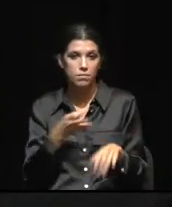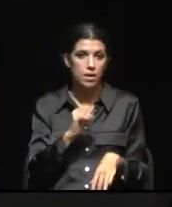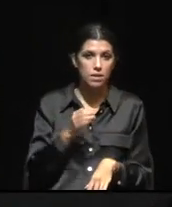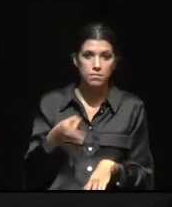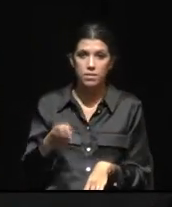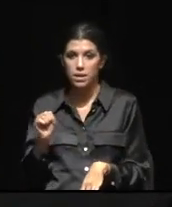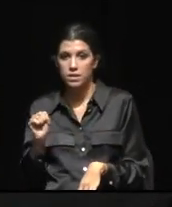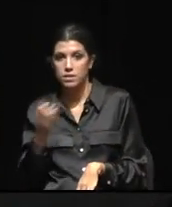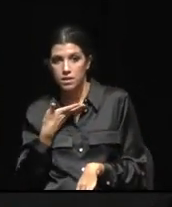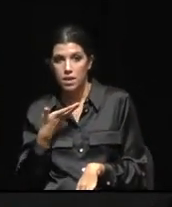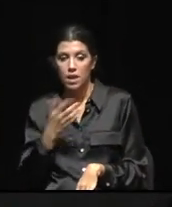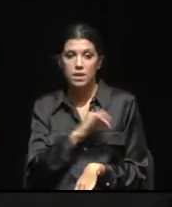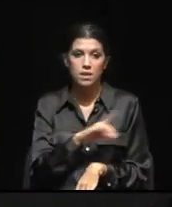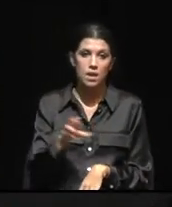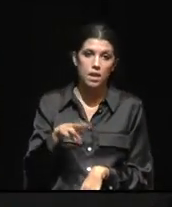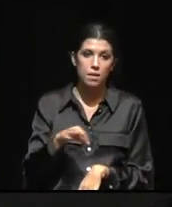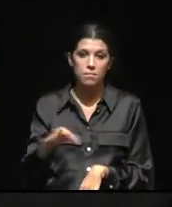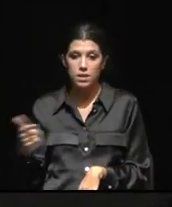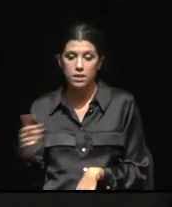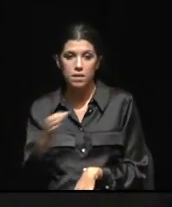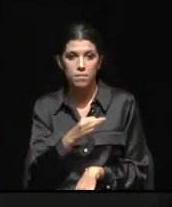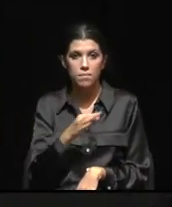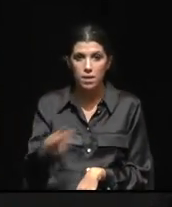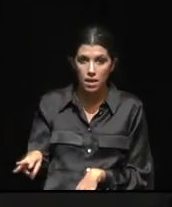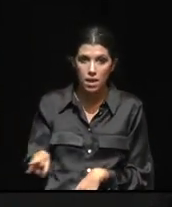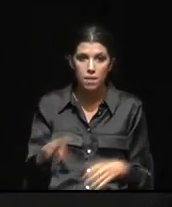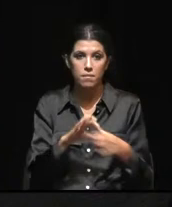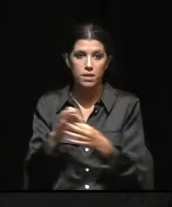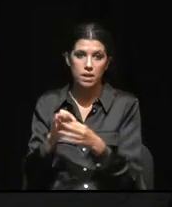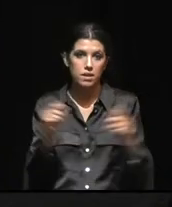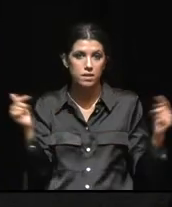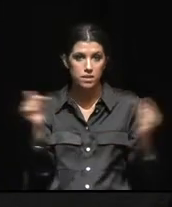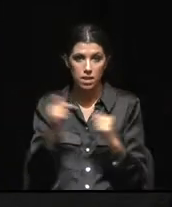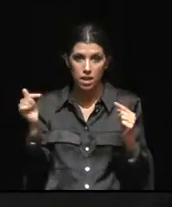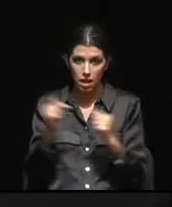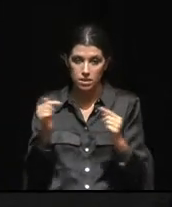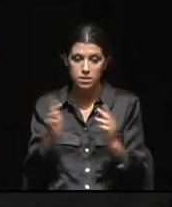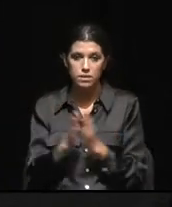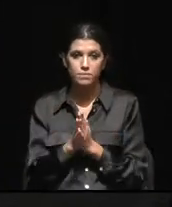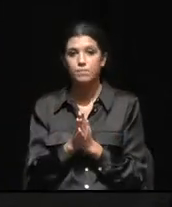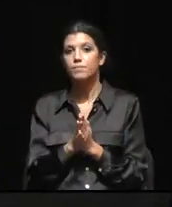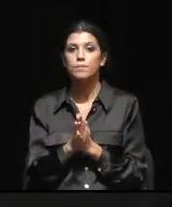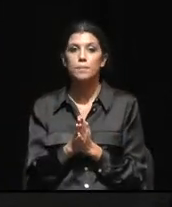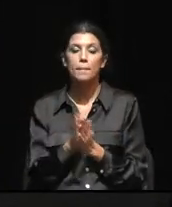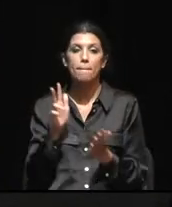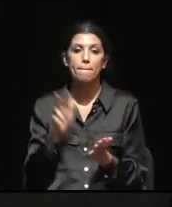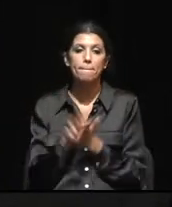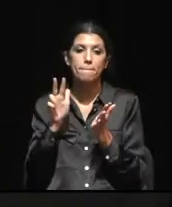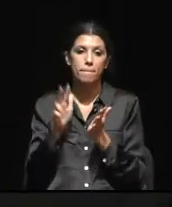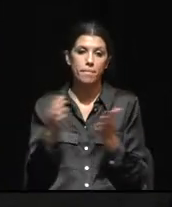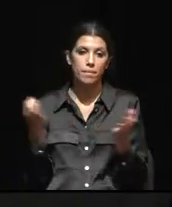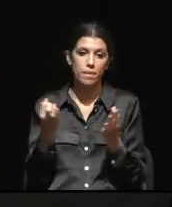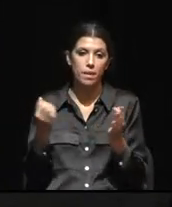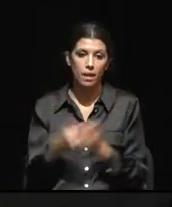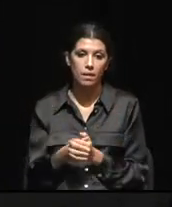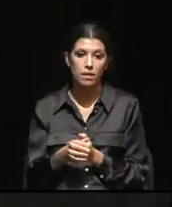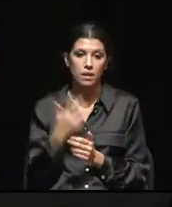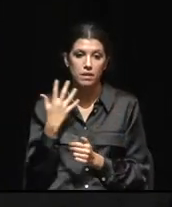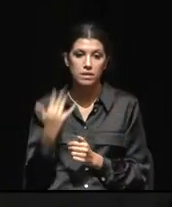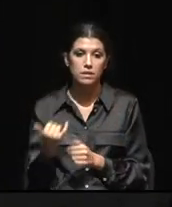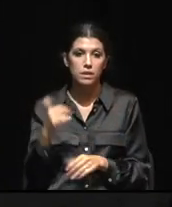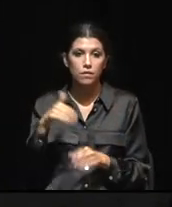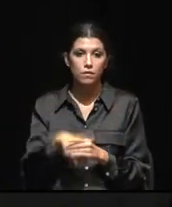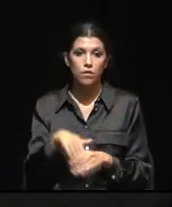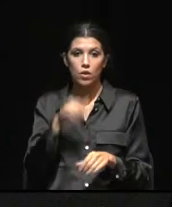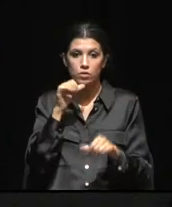PSD iniciativa Liberal mpt PPM aliança e CDs foi aprovada passamos aos